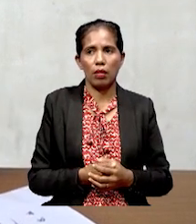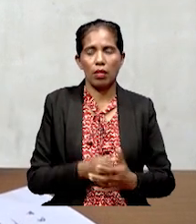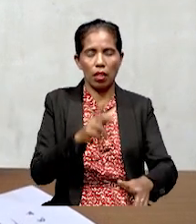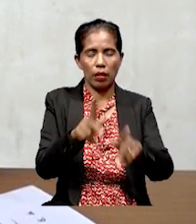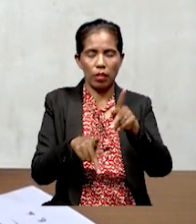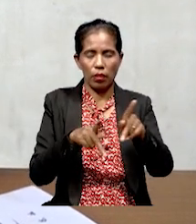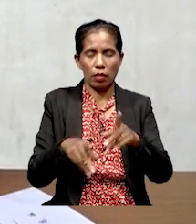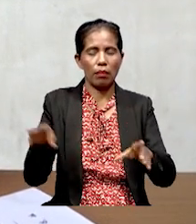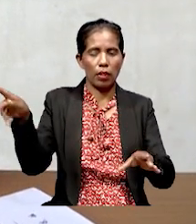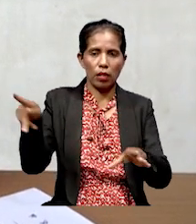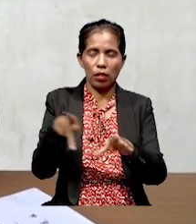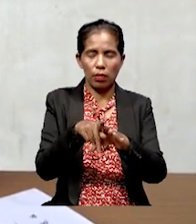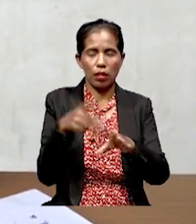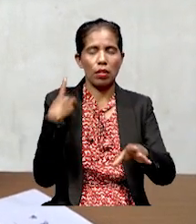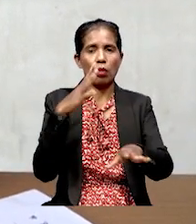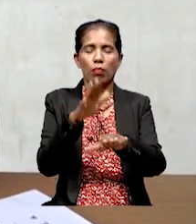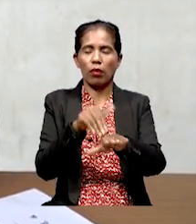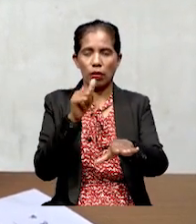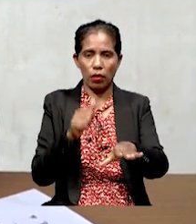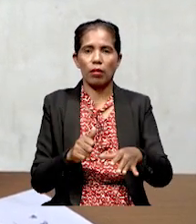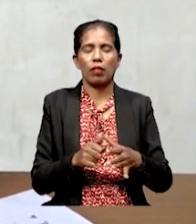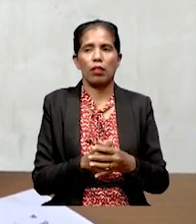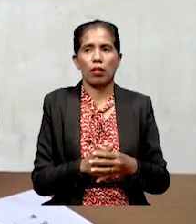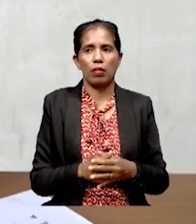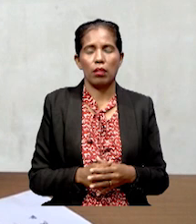maca envolvente, e está bolona mais halo